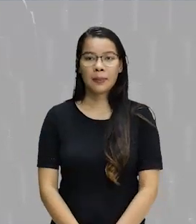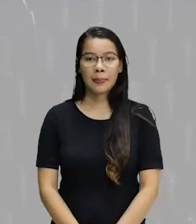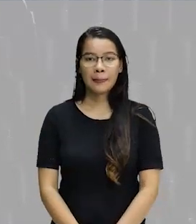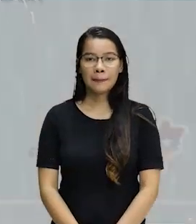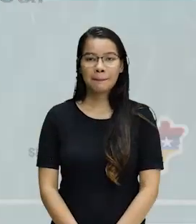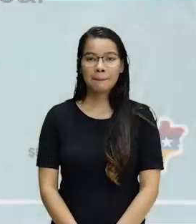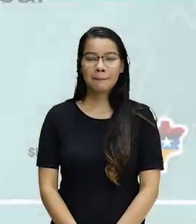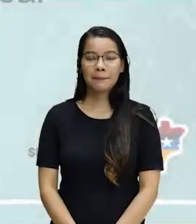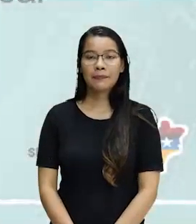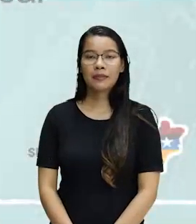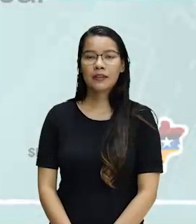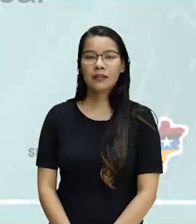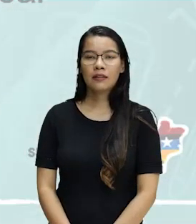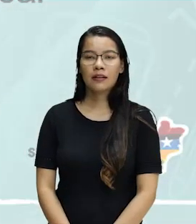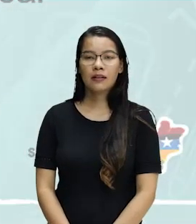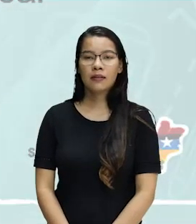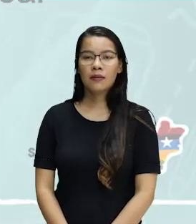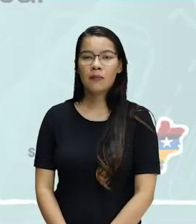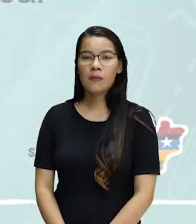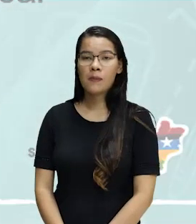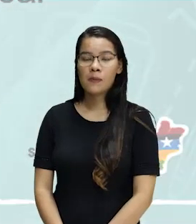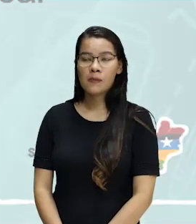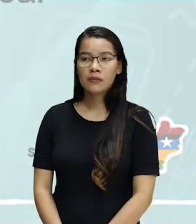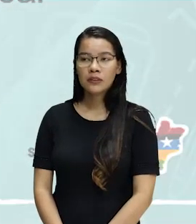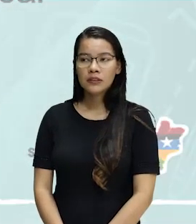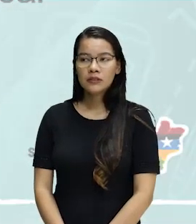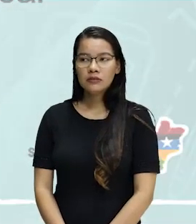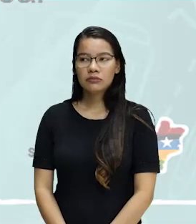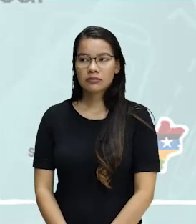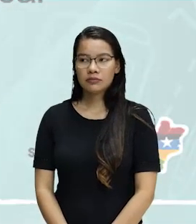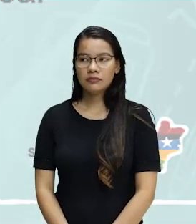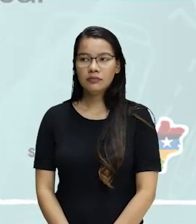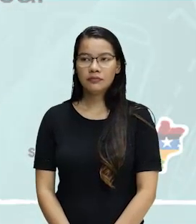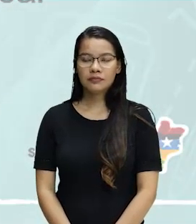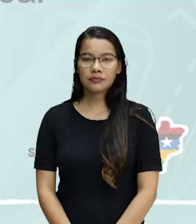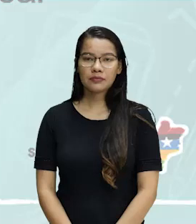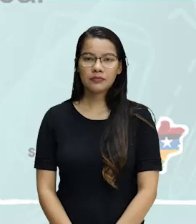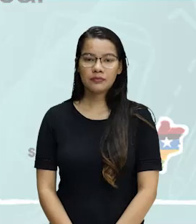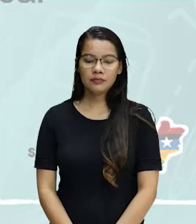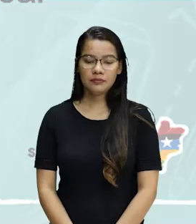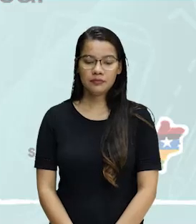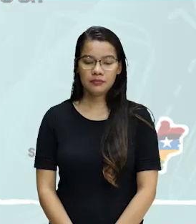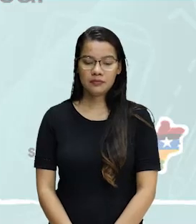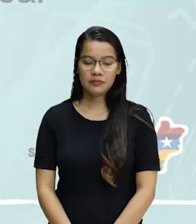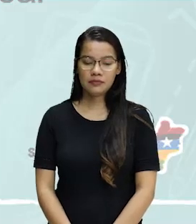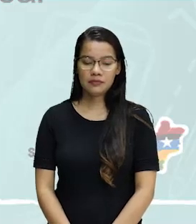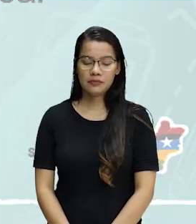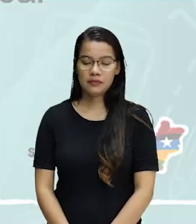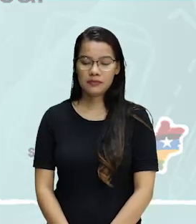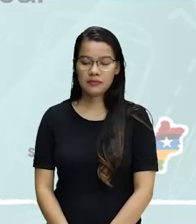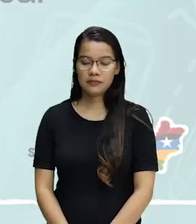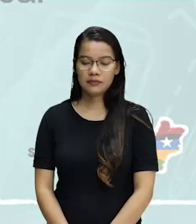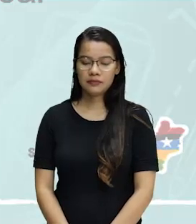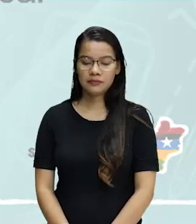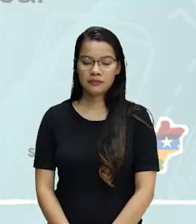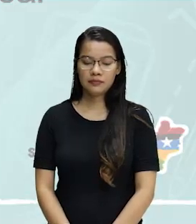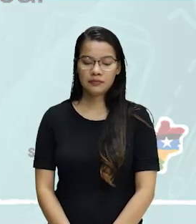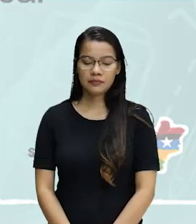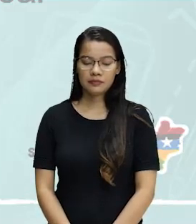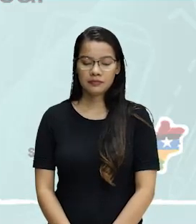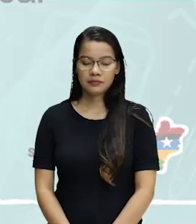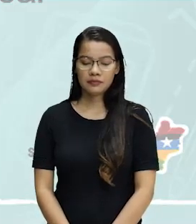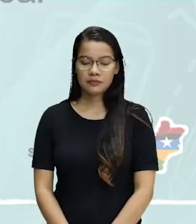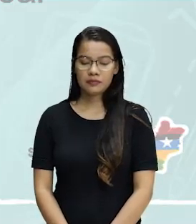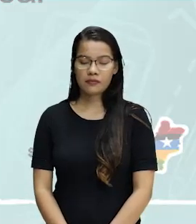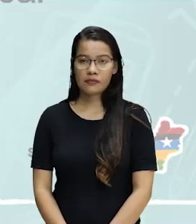mais simples, só tem um carbono, ele é considerado um bom substituto da gasolina, particularmente em áreas